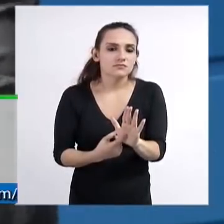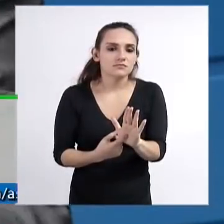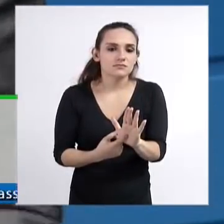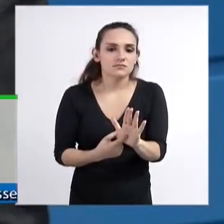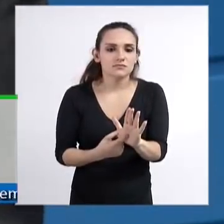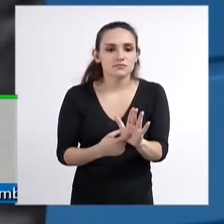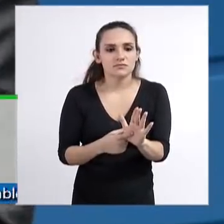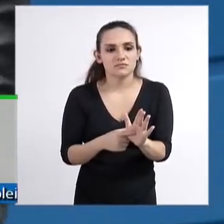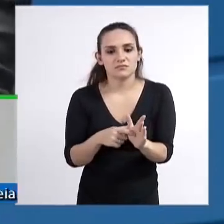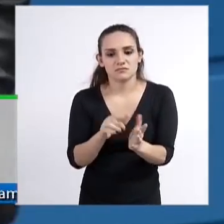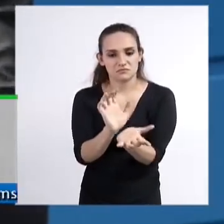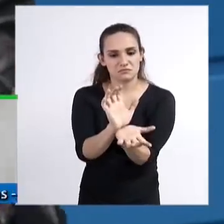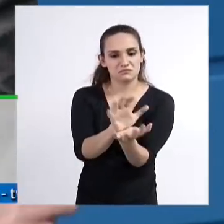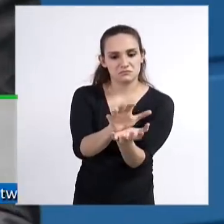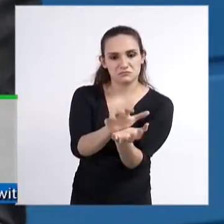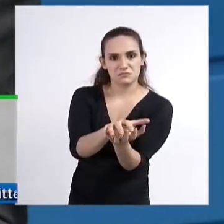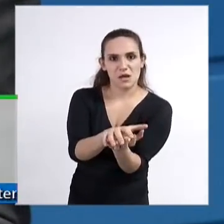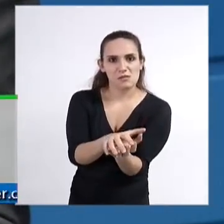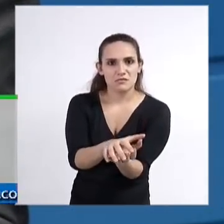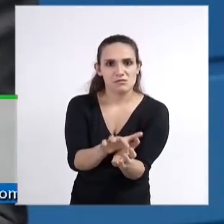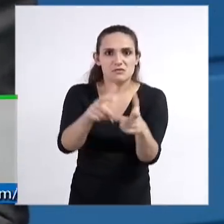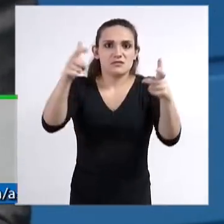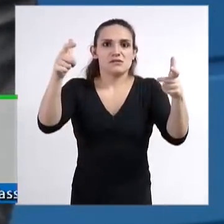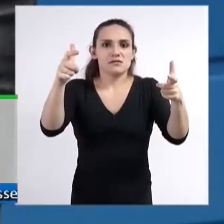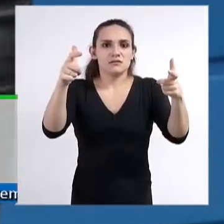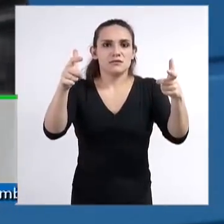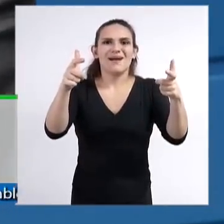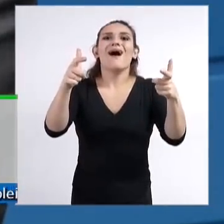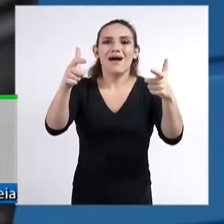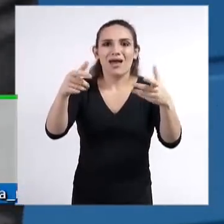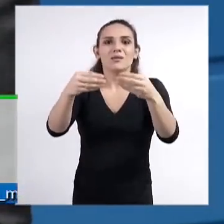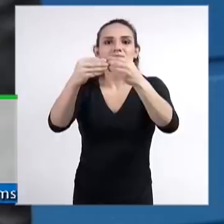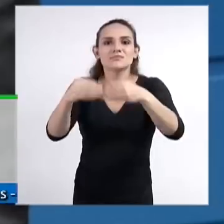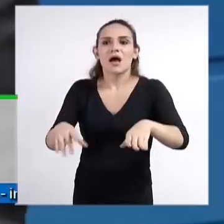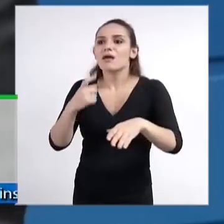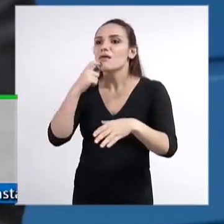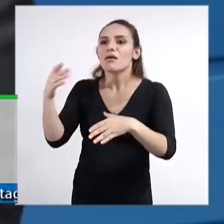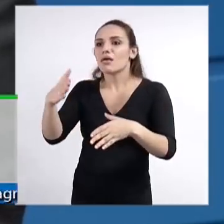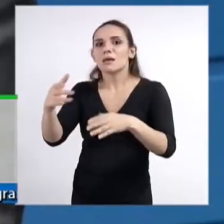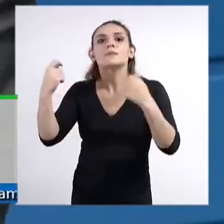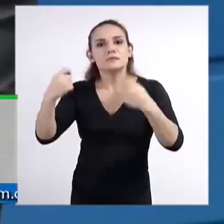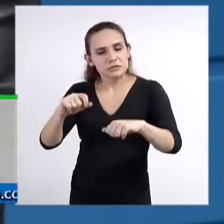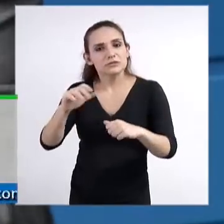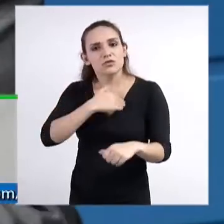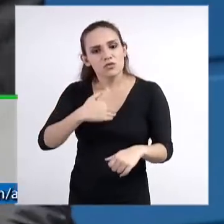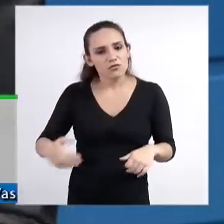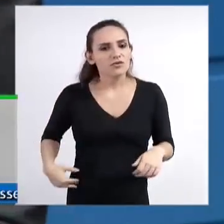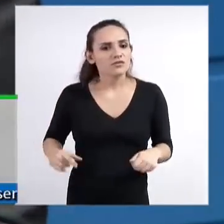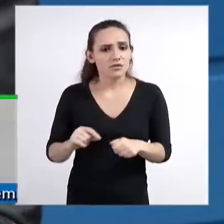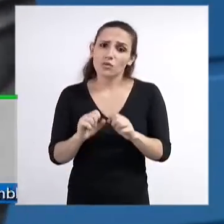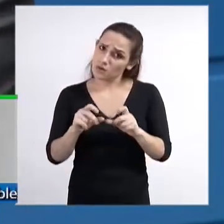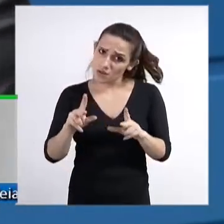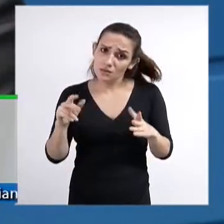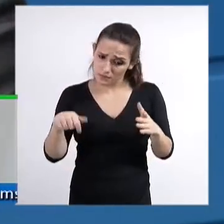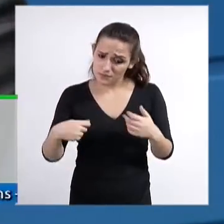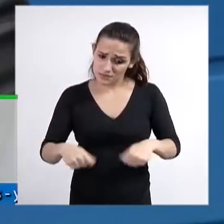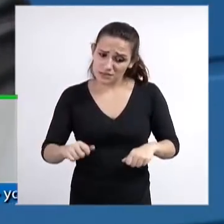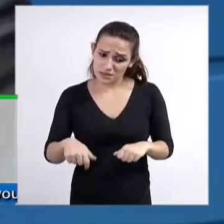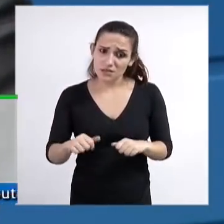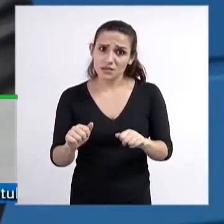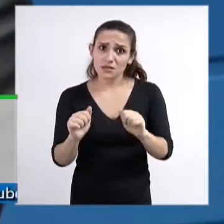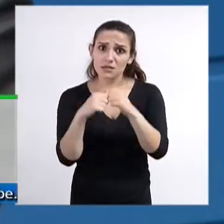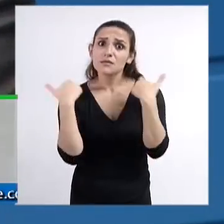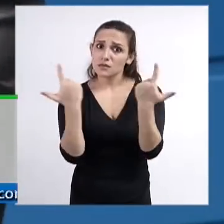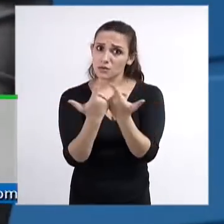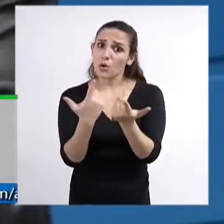da população de jacarés e sem o predador natural precisa que haja uma ação efetiva do Estado, penso que essa casa tem que encampar